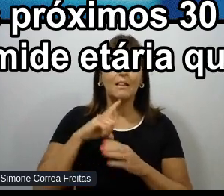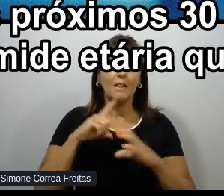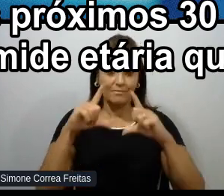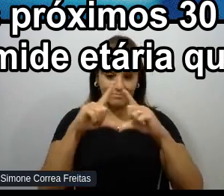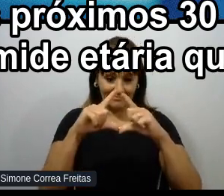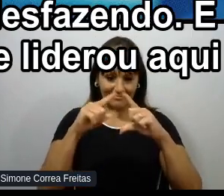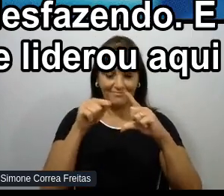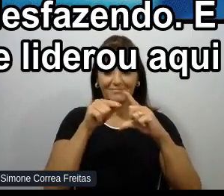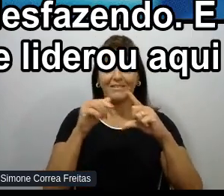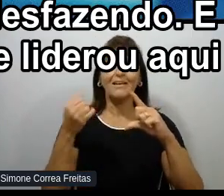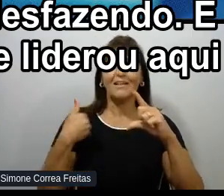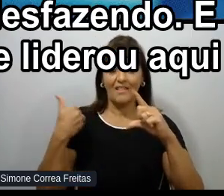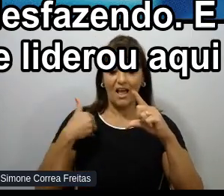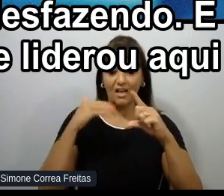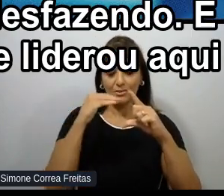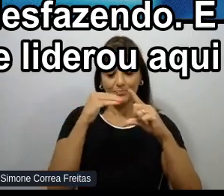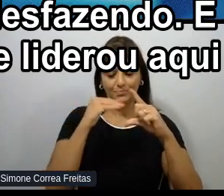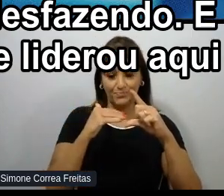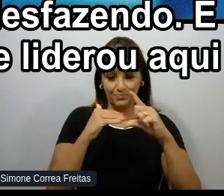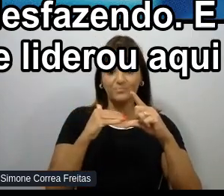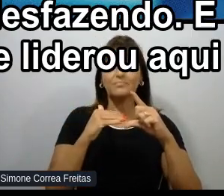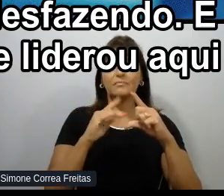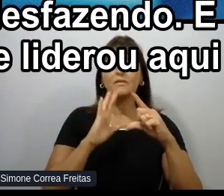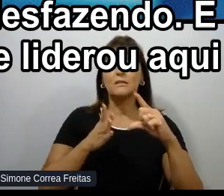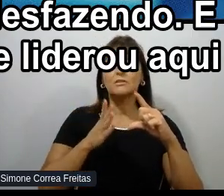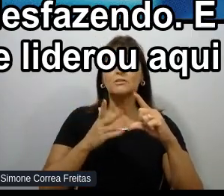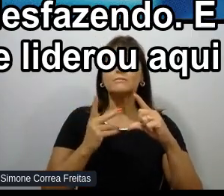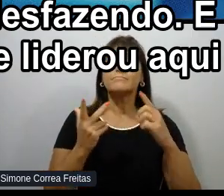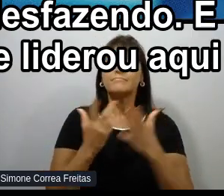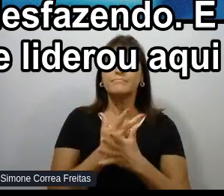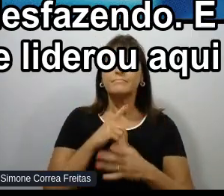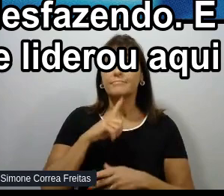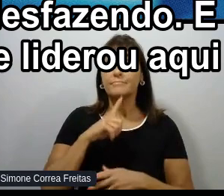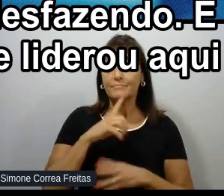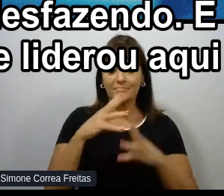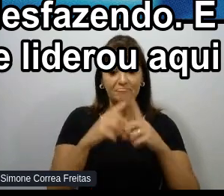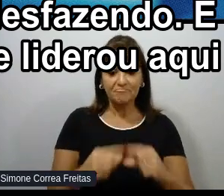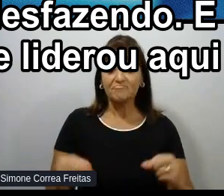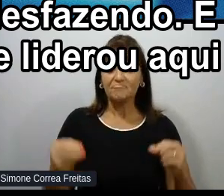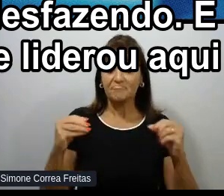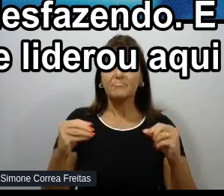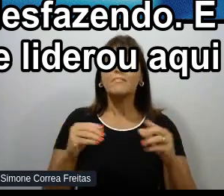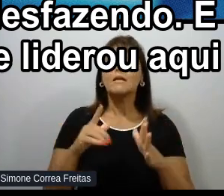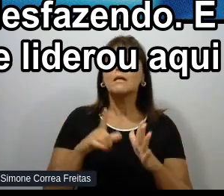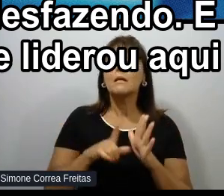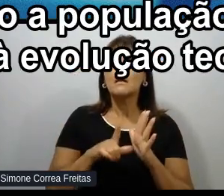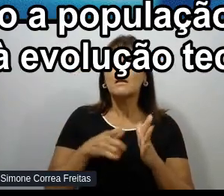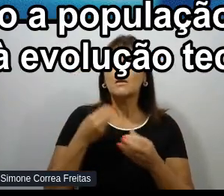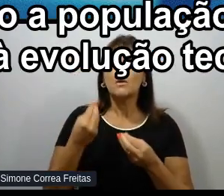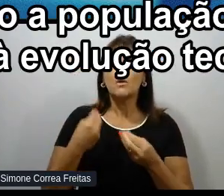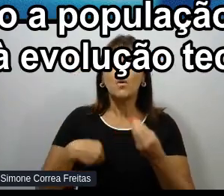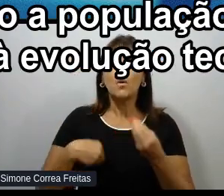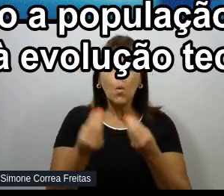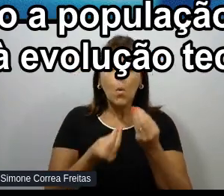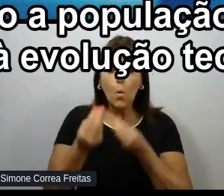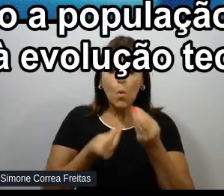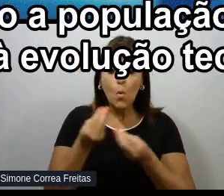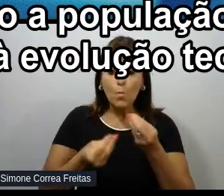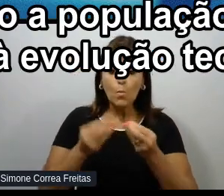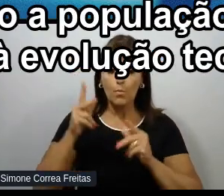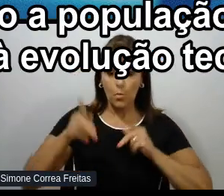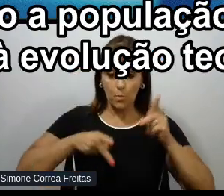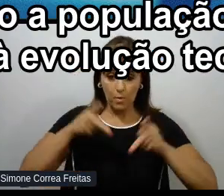tecnológica, porque é uma coisa que vai estar crescendo nesses últimos anos, né, que vai impactar, com certeza, junto